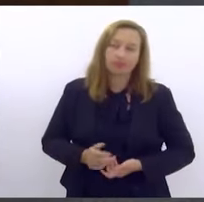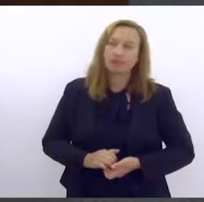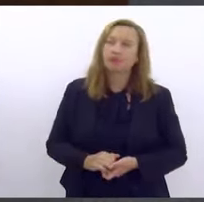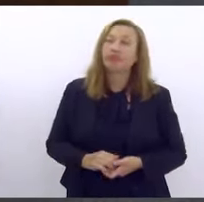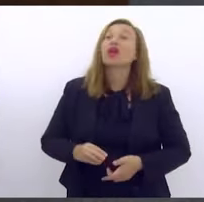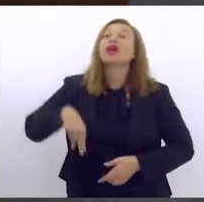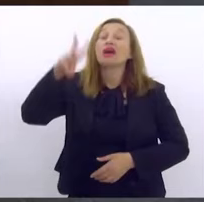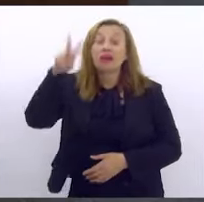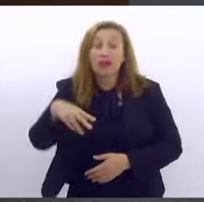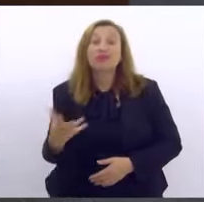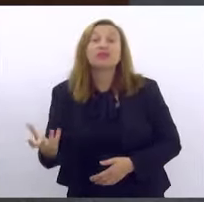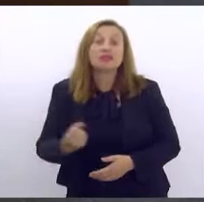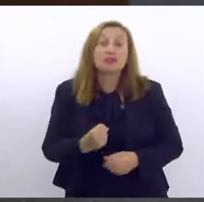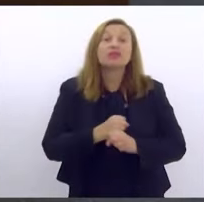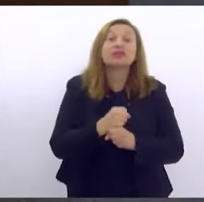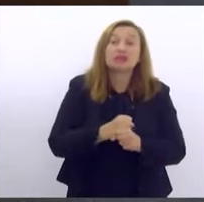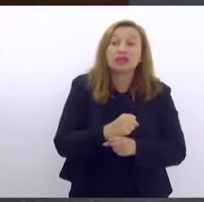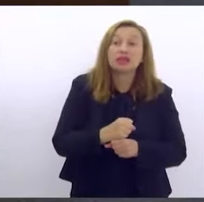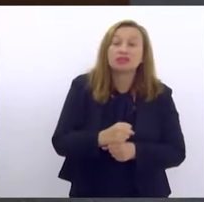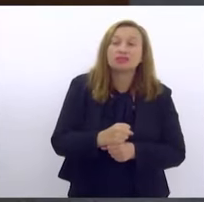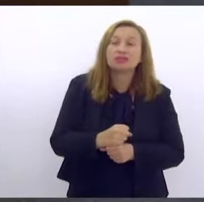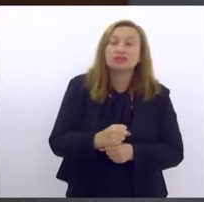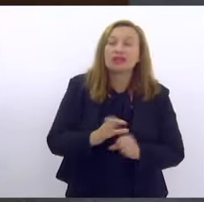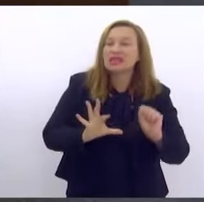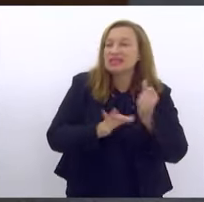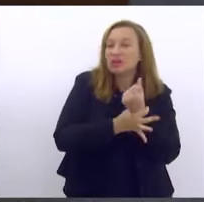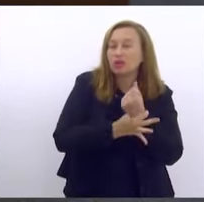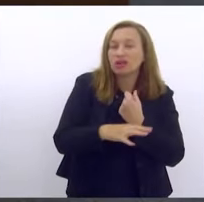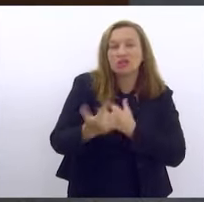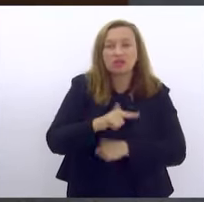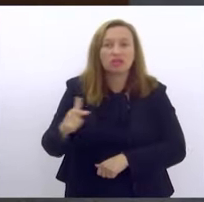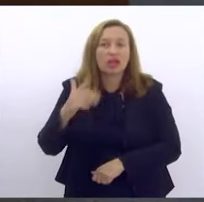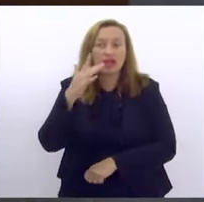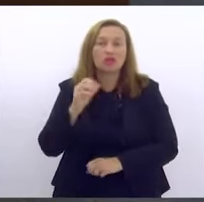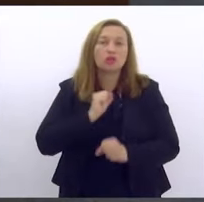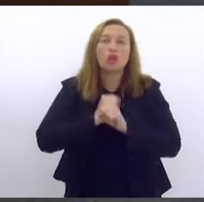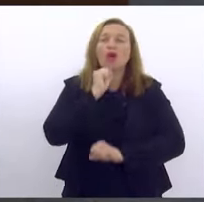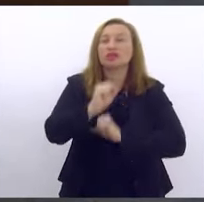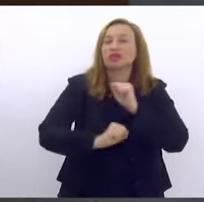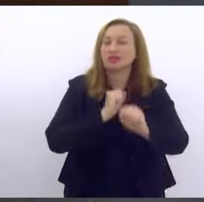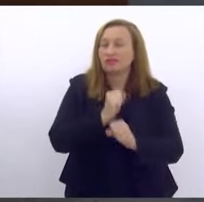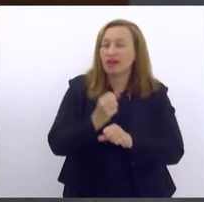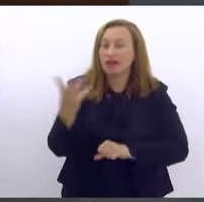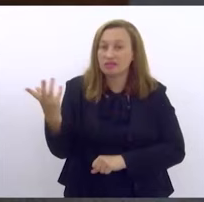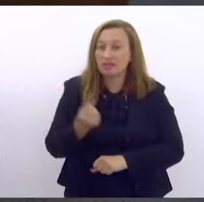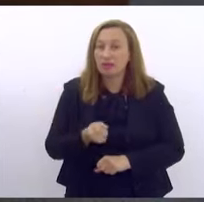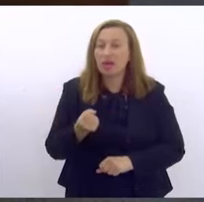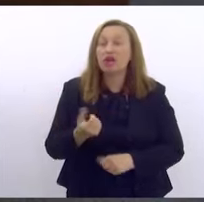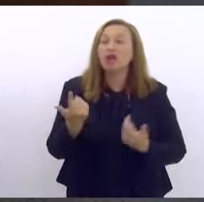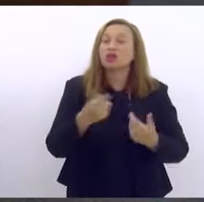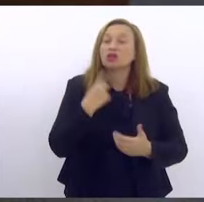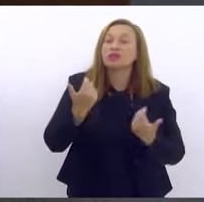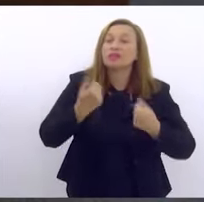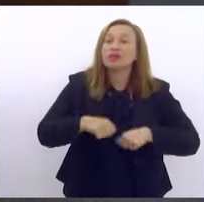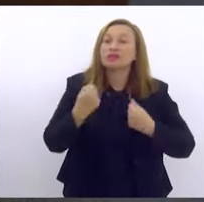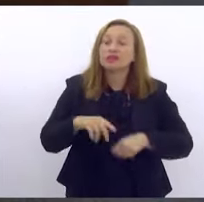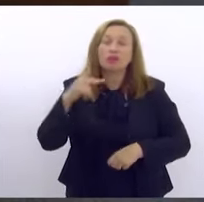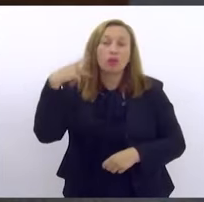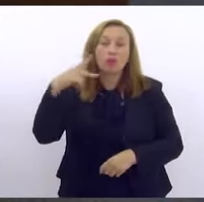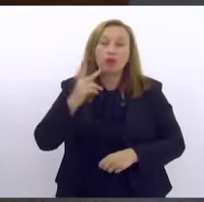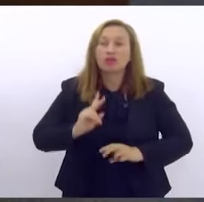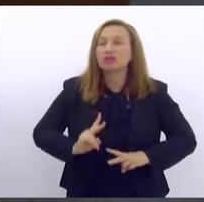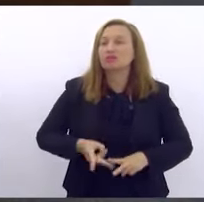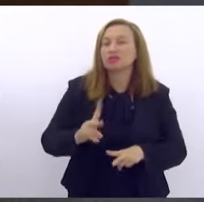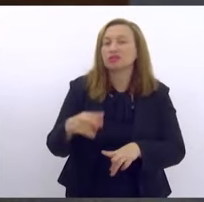Quem vai receber o abono esse ano não tem garantia de que vai receber ano que vem. Por quê? Porque a gente precisa de uma política permanente